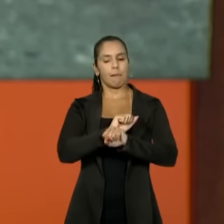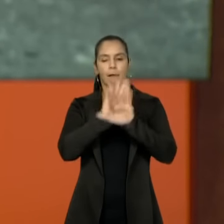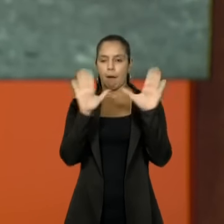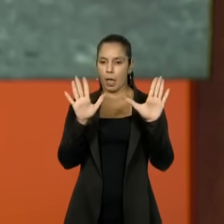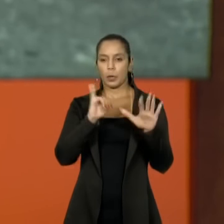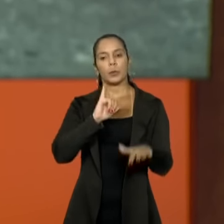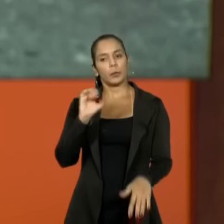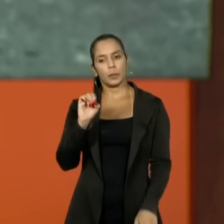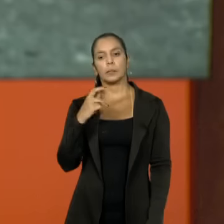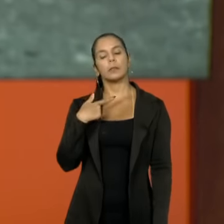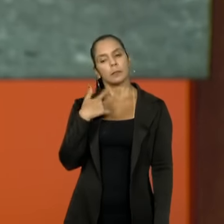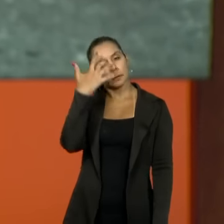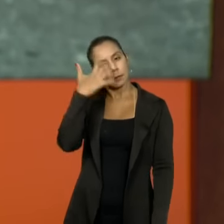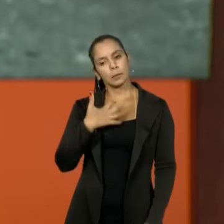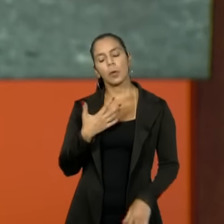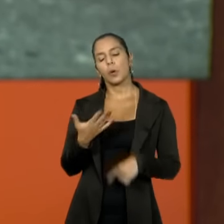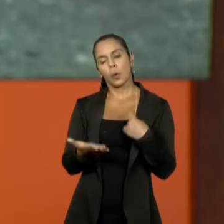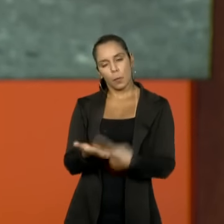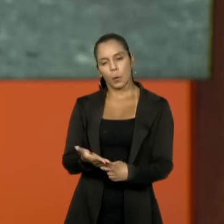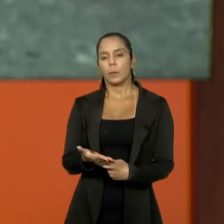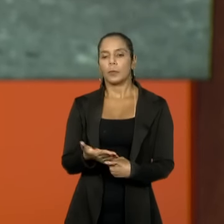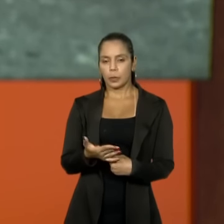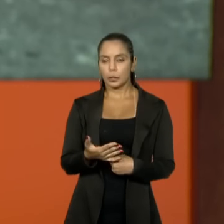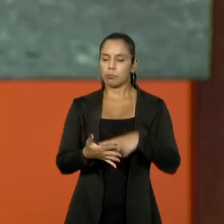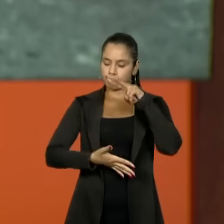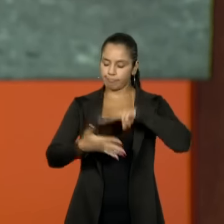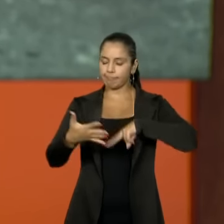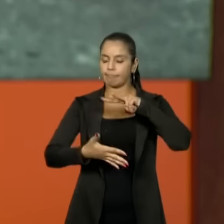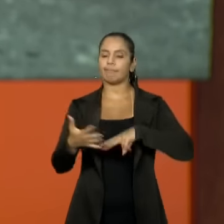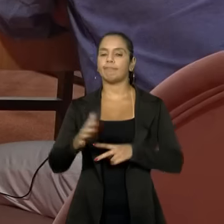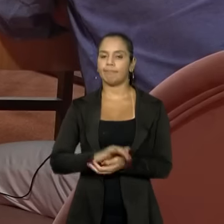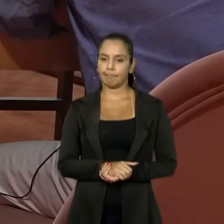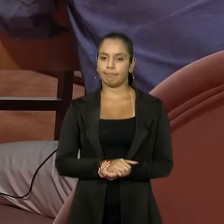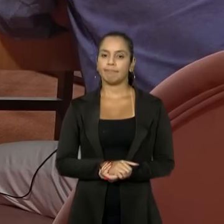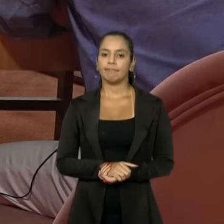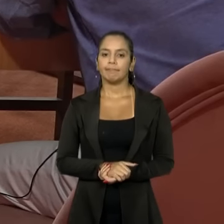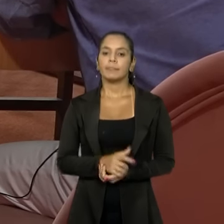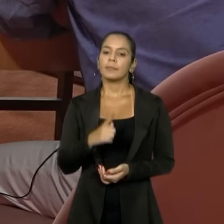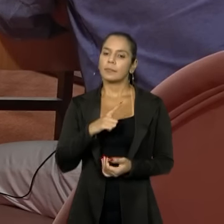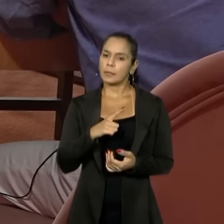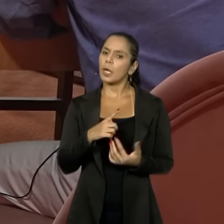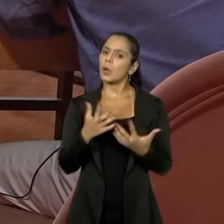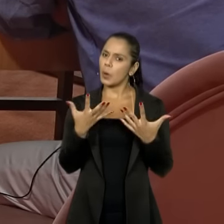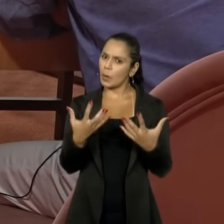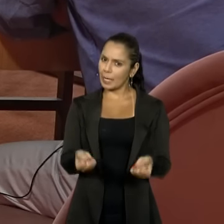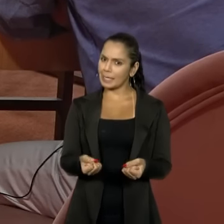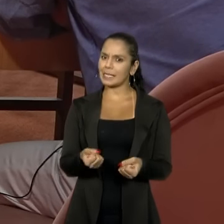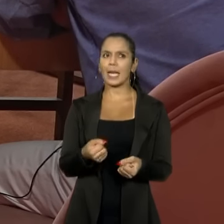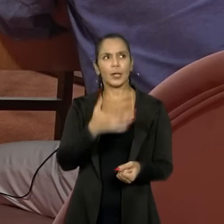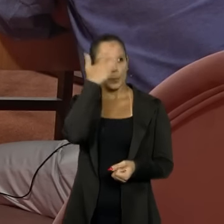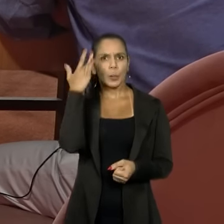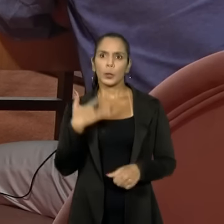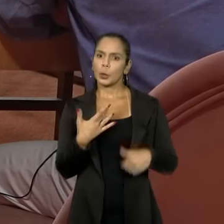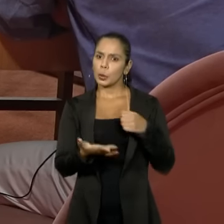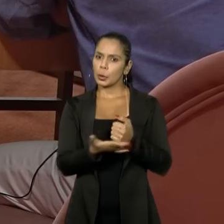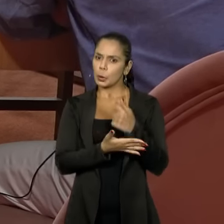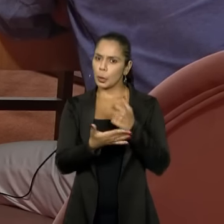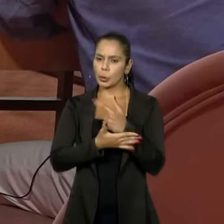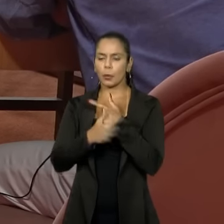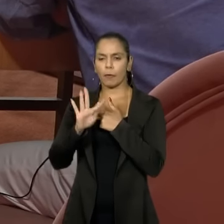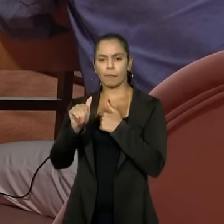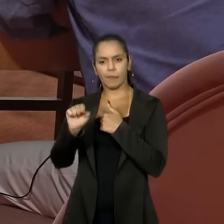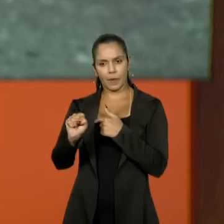essa seriedade e comprometimento com o leitor. Toda razão. Né? Agora, tem uma aceitação imensa do público, né? Dos fãs da